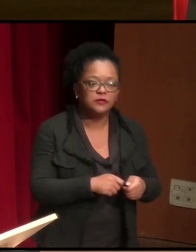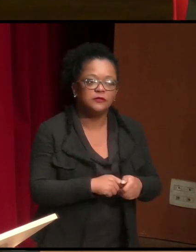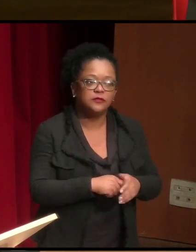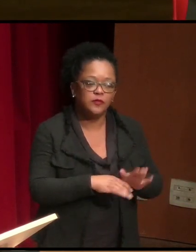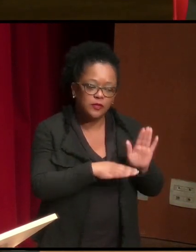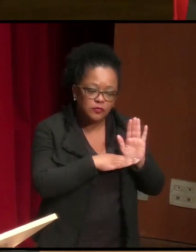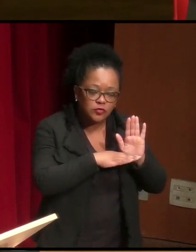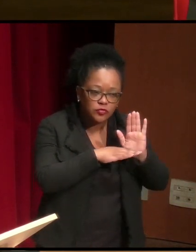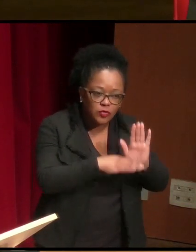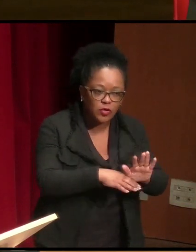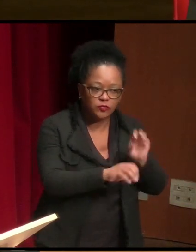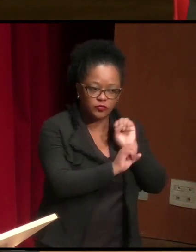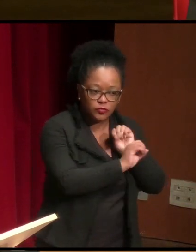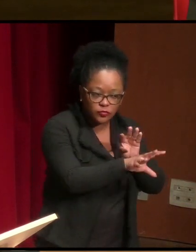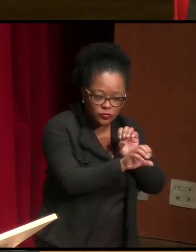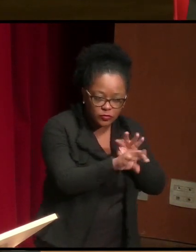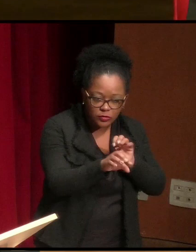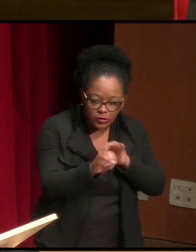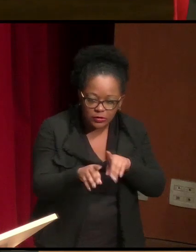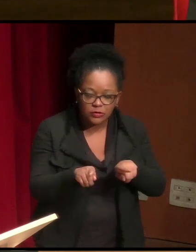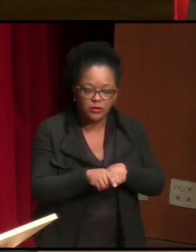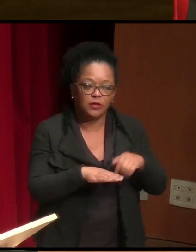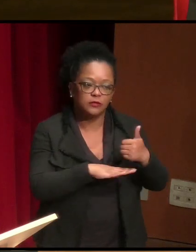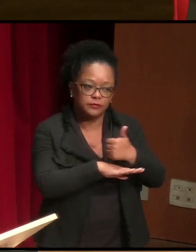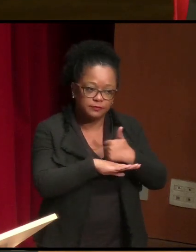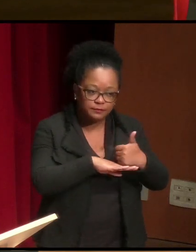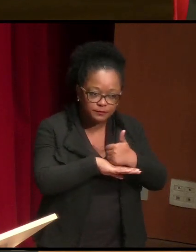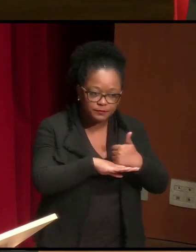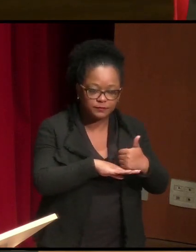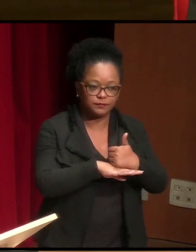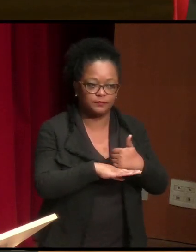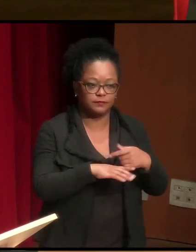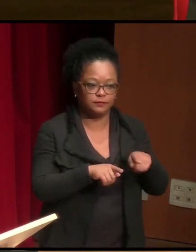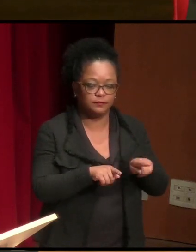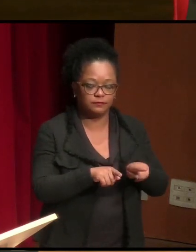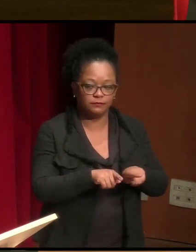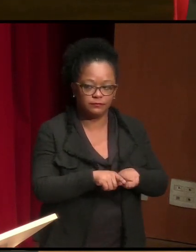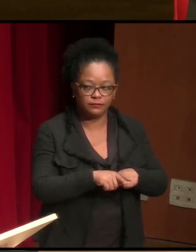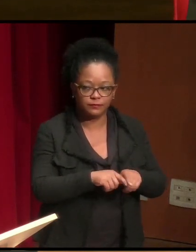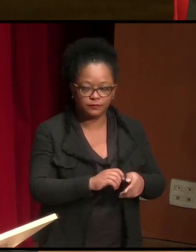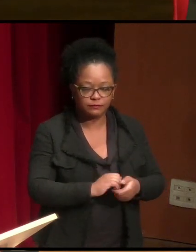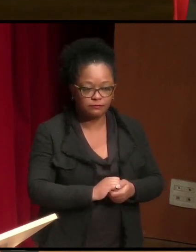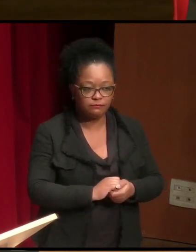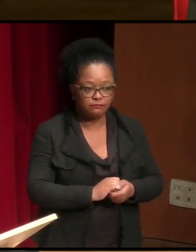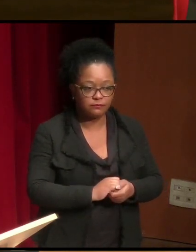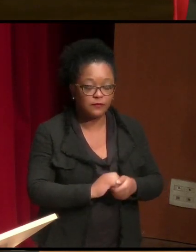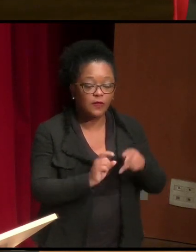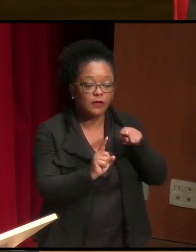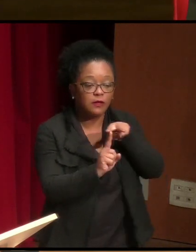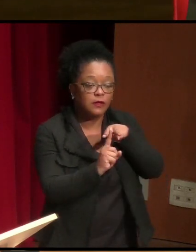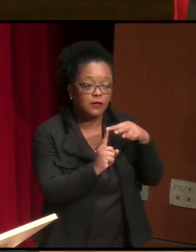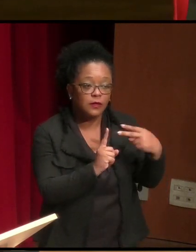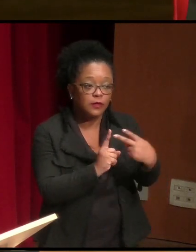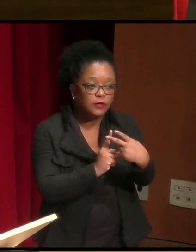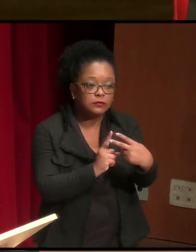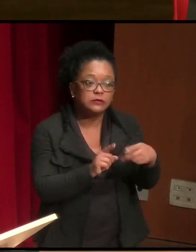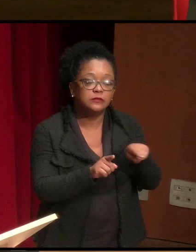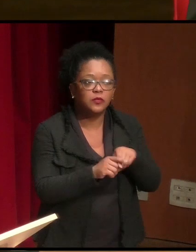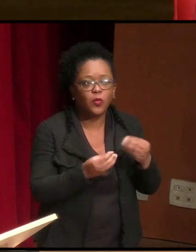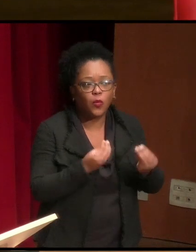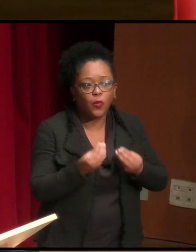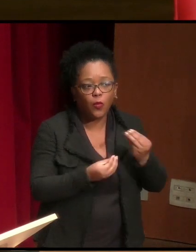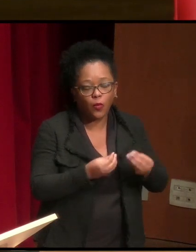militância, a frente profissional, a frente, essa perspectiva de pessoa cega